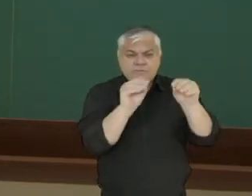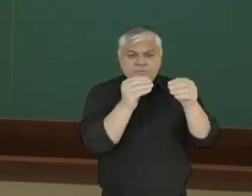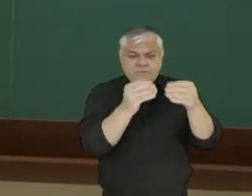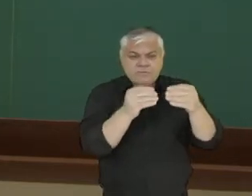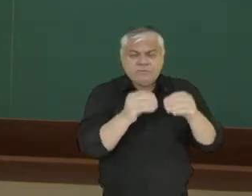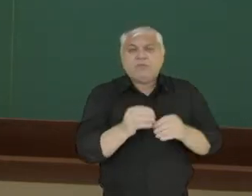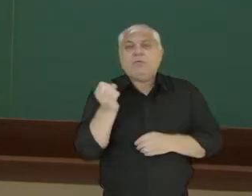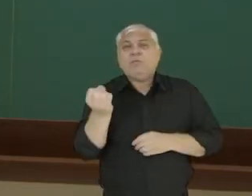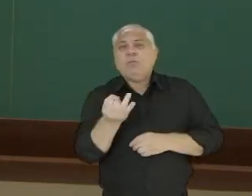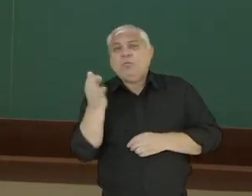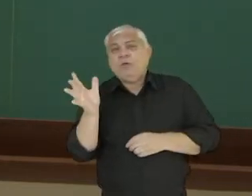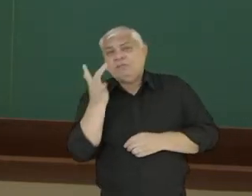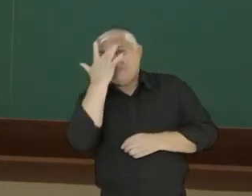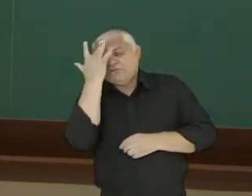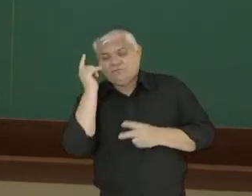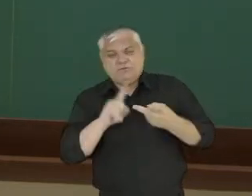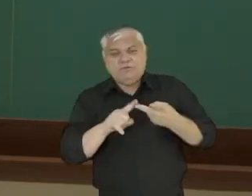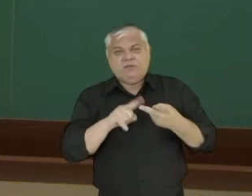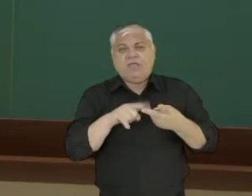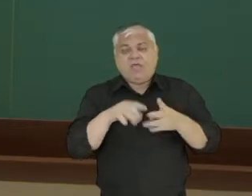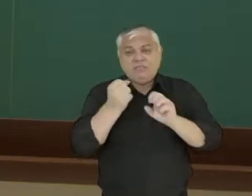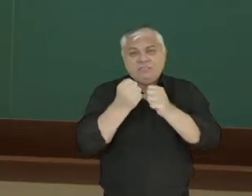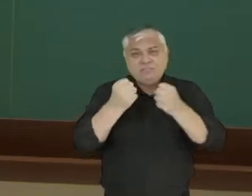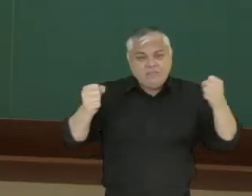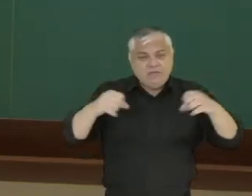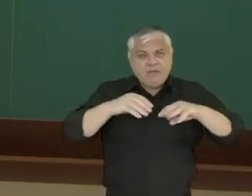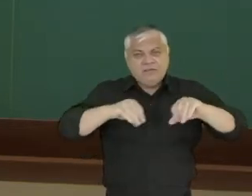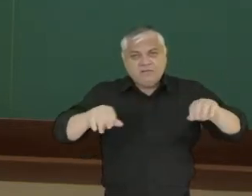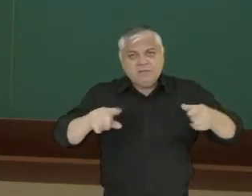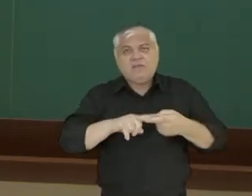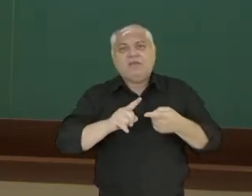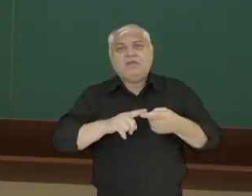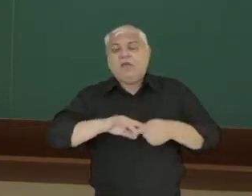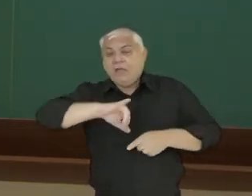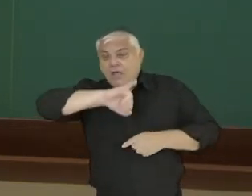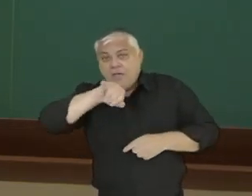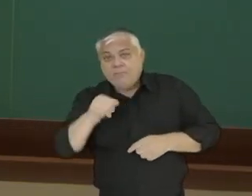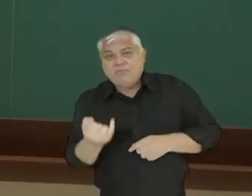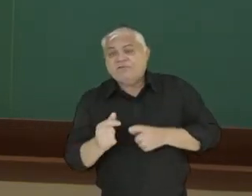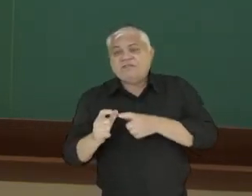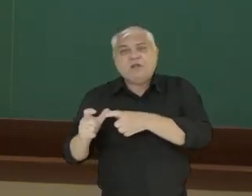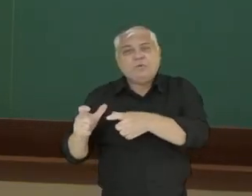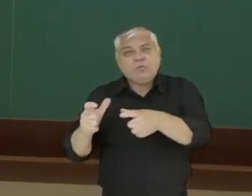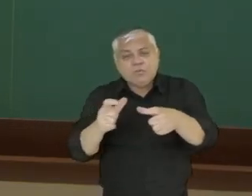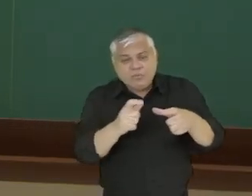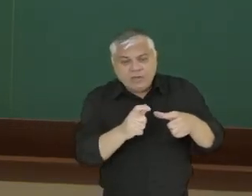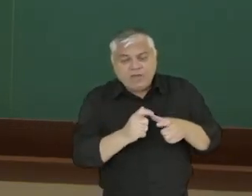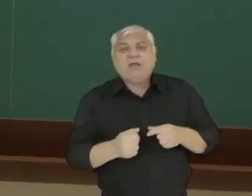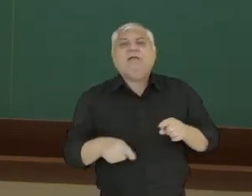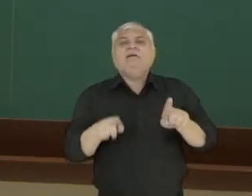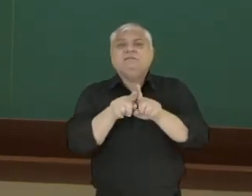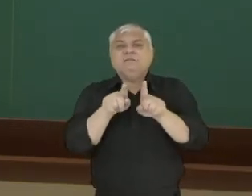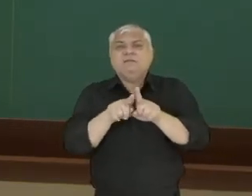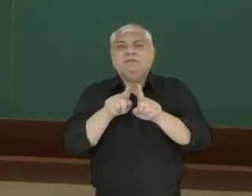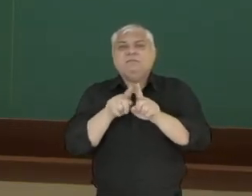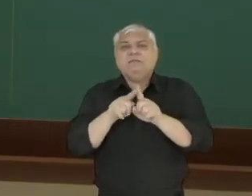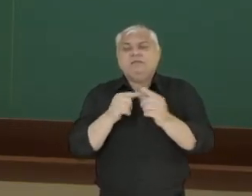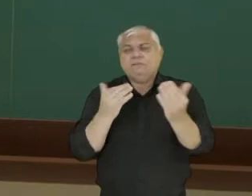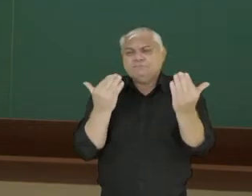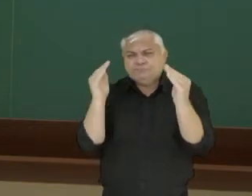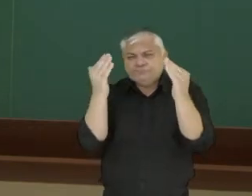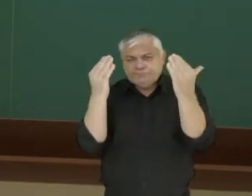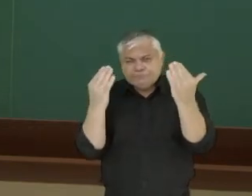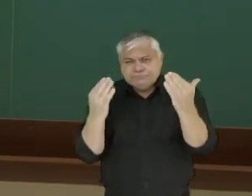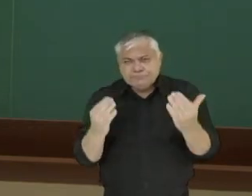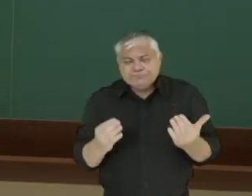pessoas, com o objetivo de coletar, armazenar, recuperar, manipular e analisar os dados. Então é um sistema